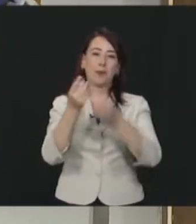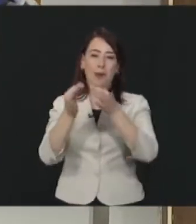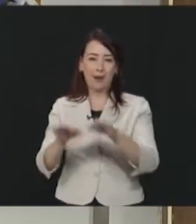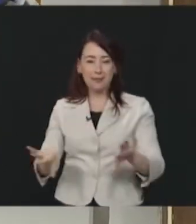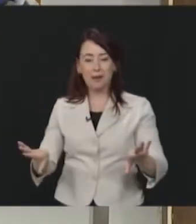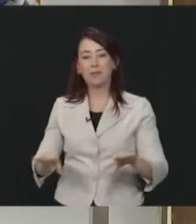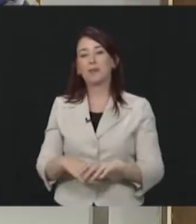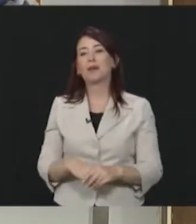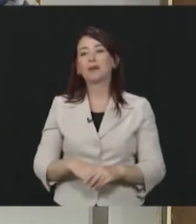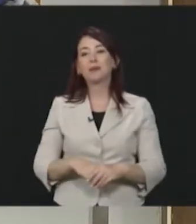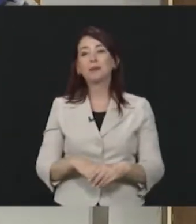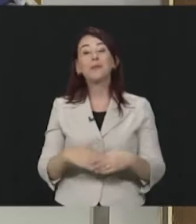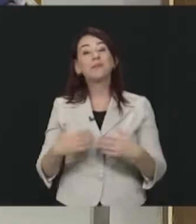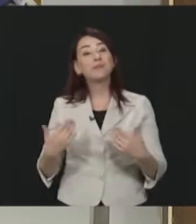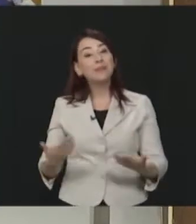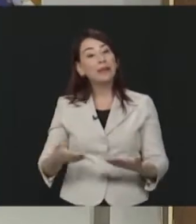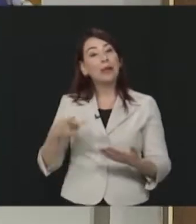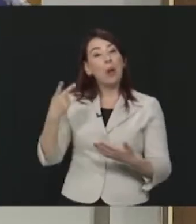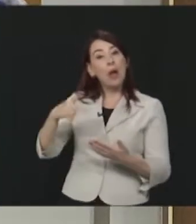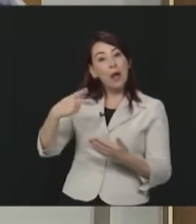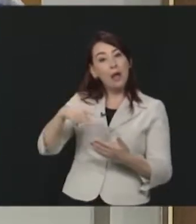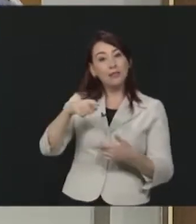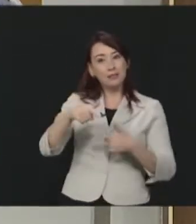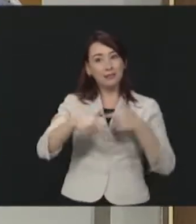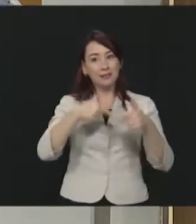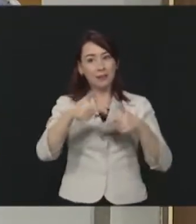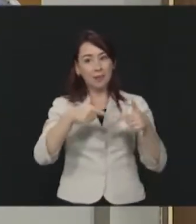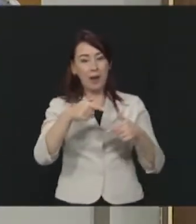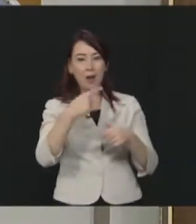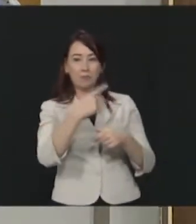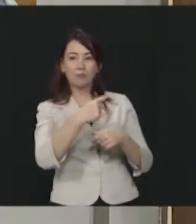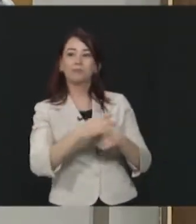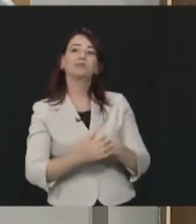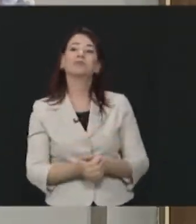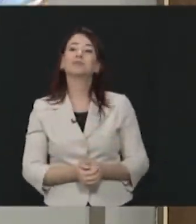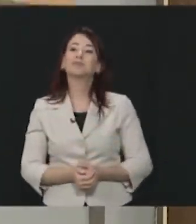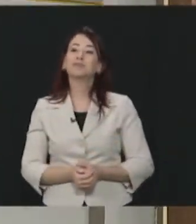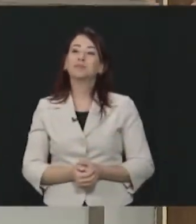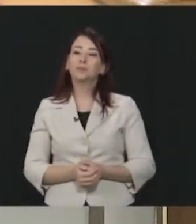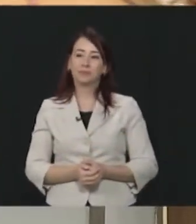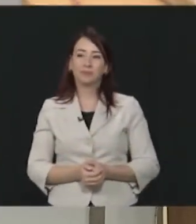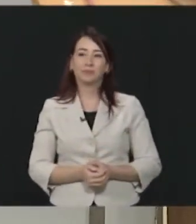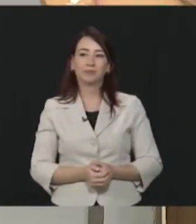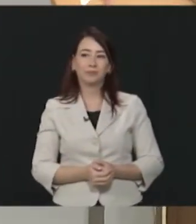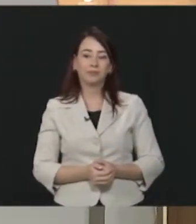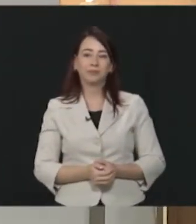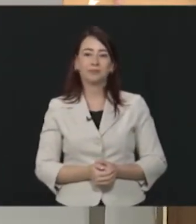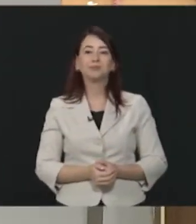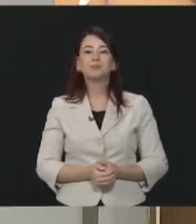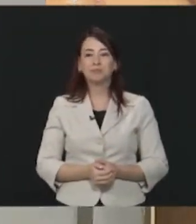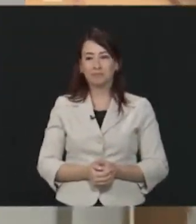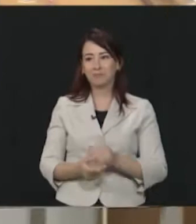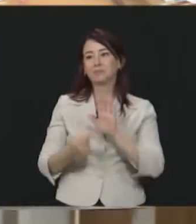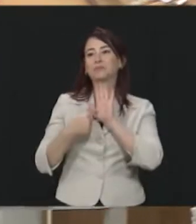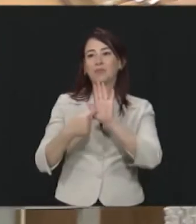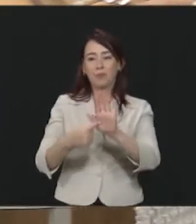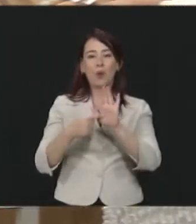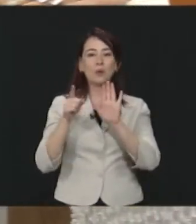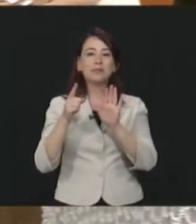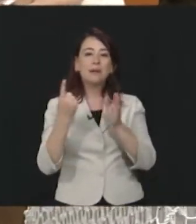esse trabalho aqui, ele é muito versátil. Vamos mostrar ali aquele marcador que está no livro? Pode ser, João? Pode. Mostra aí para o